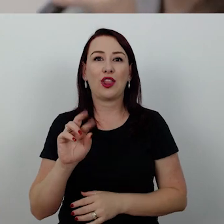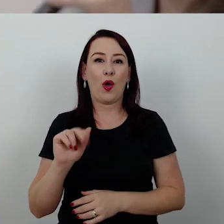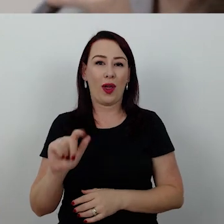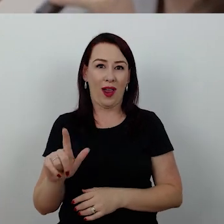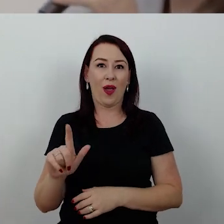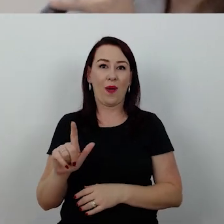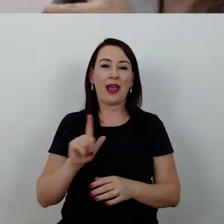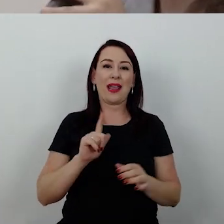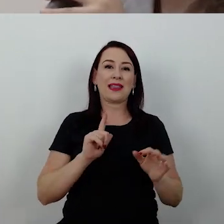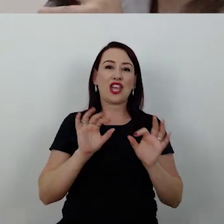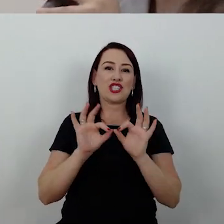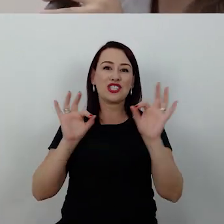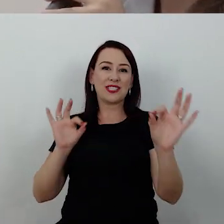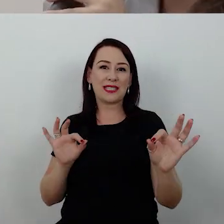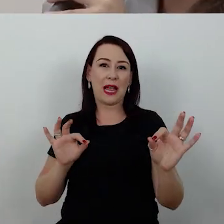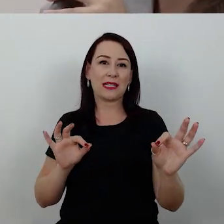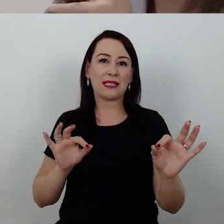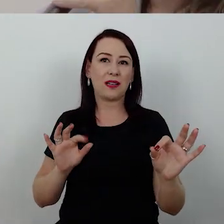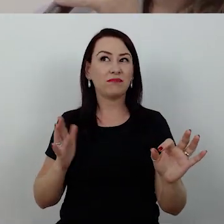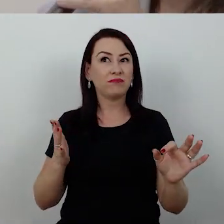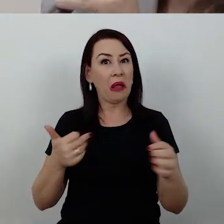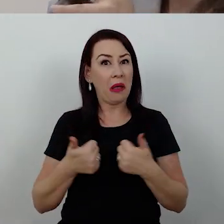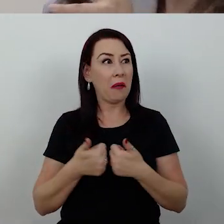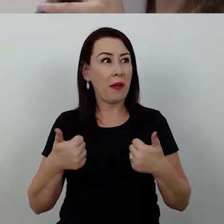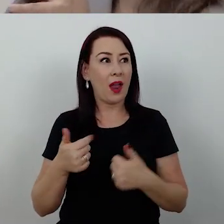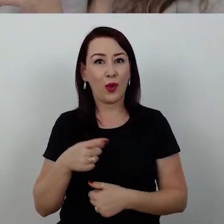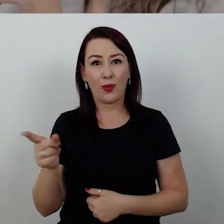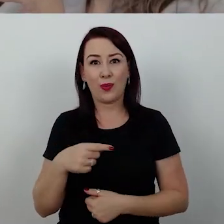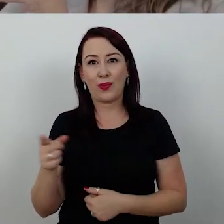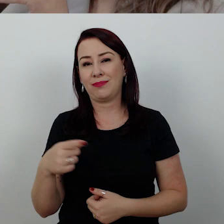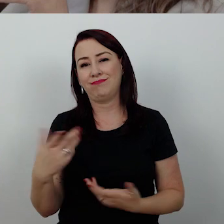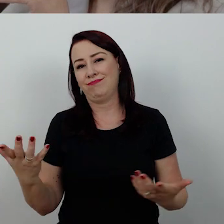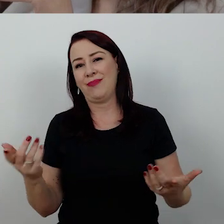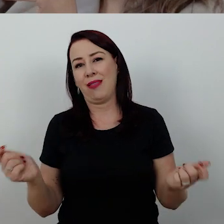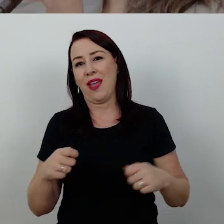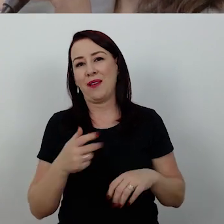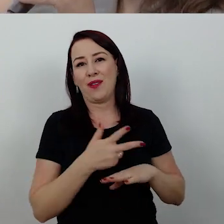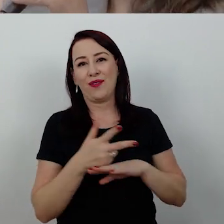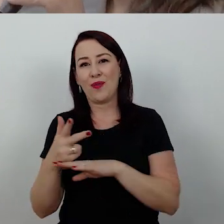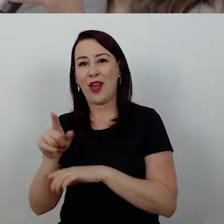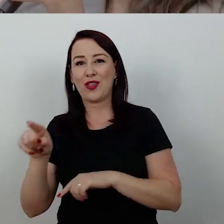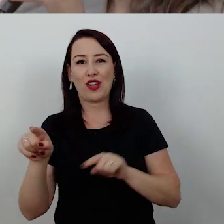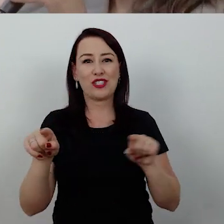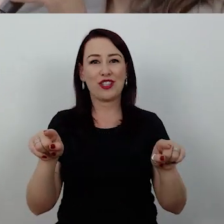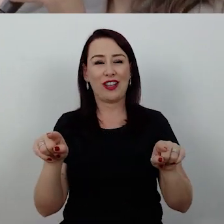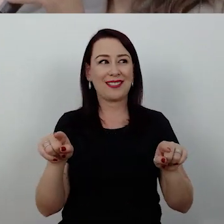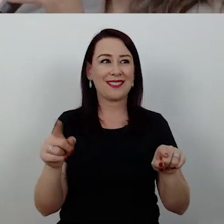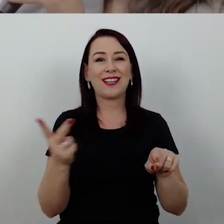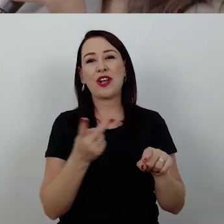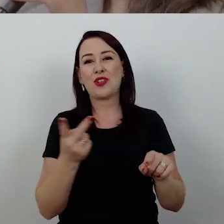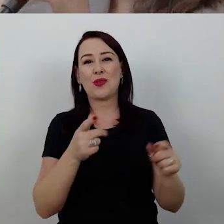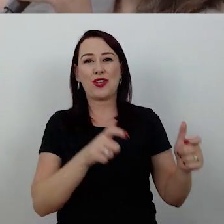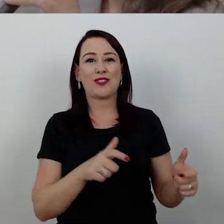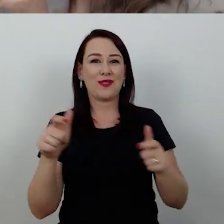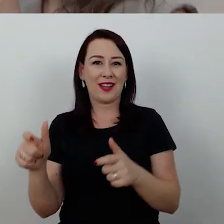você tem uma distância relativamente perto, viabiliza muito essa filmagem. E aí você também ter essa outra cidade